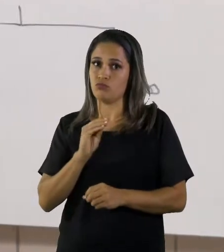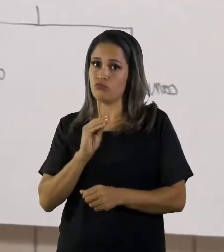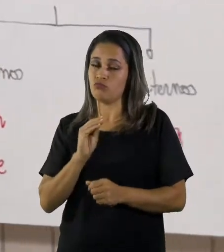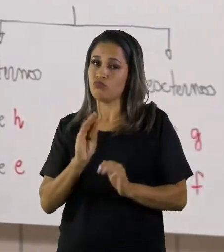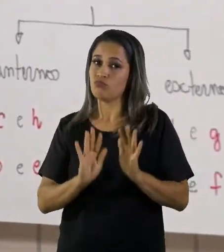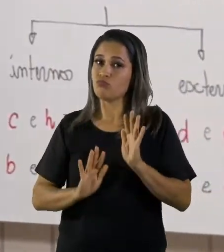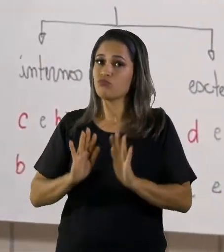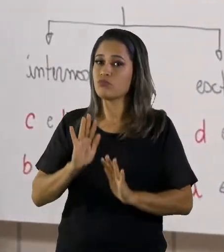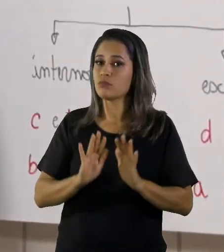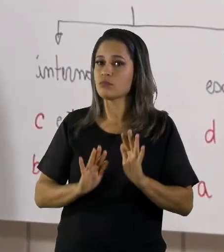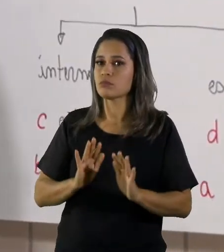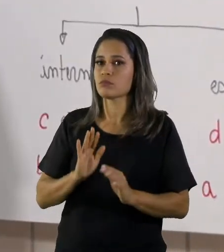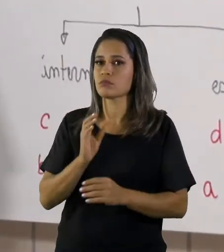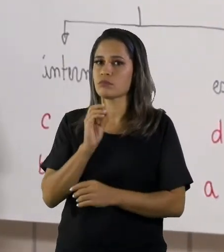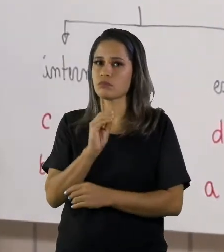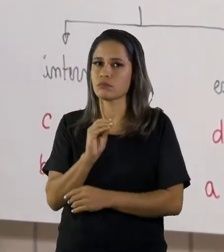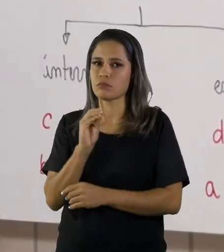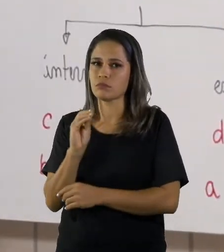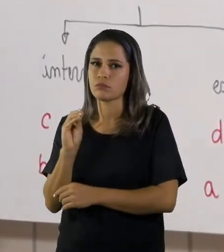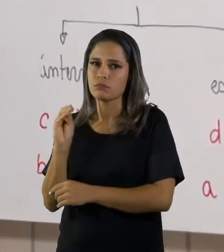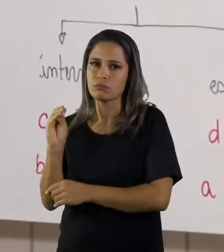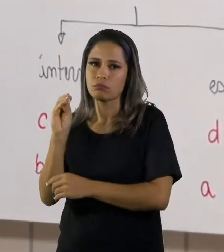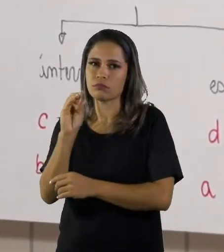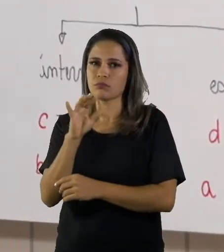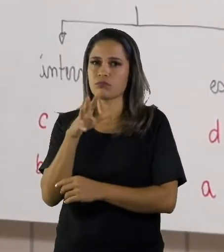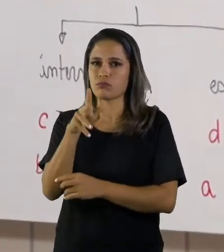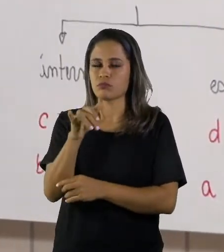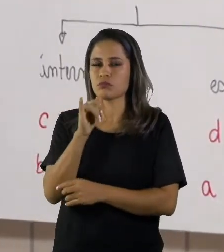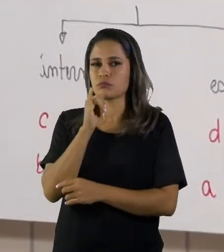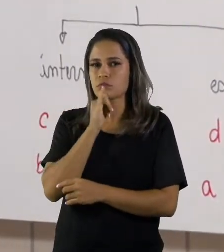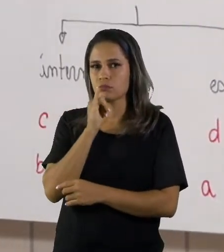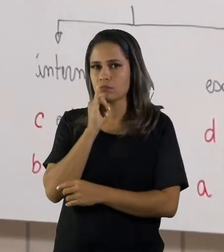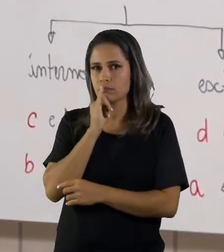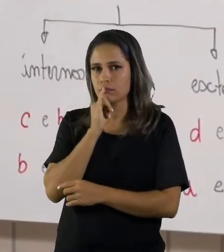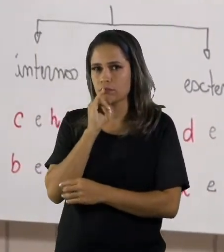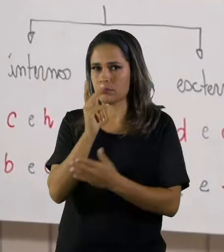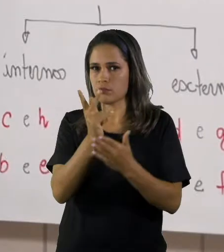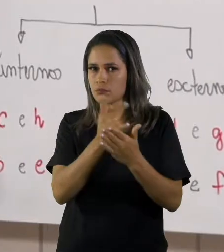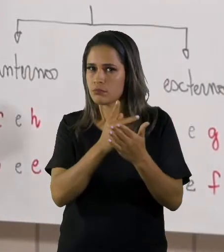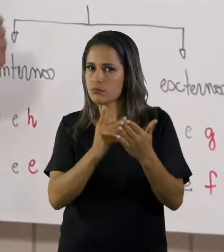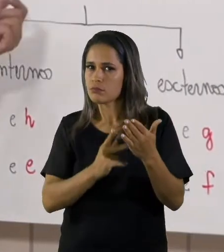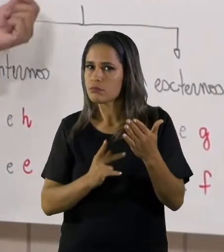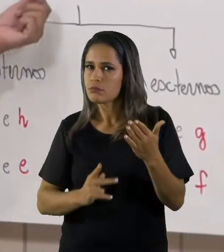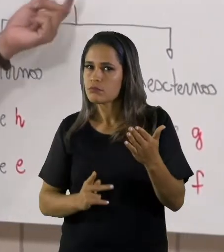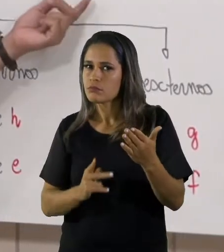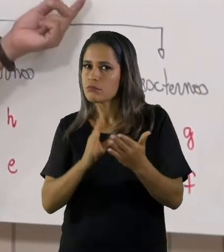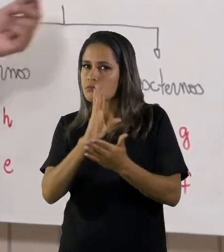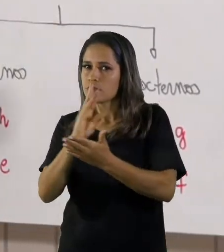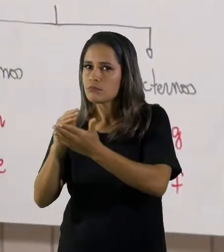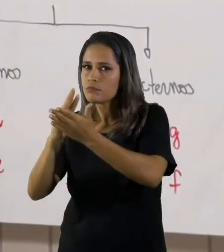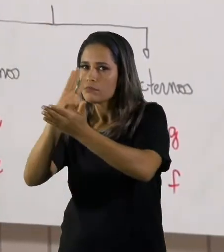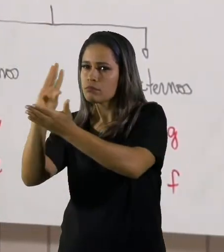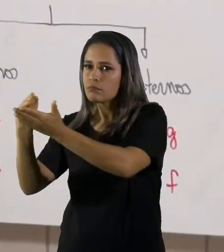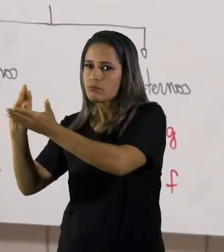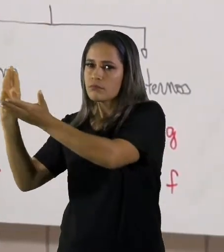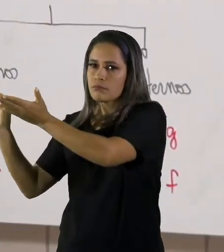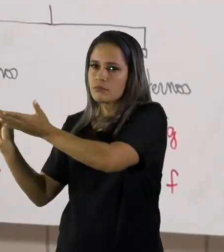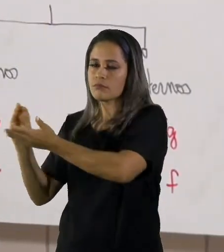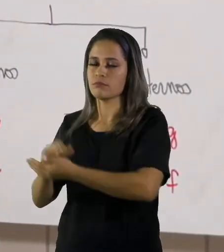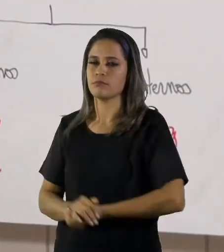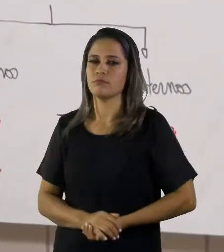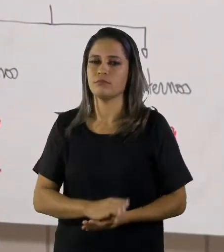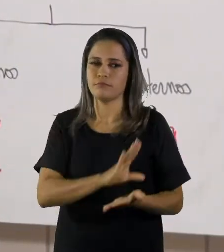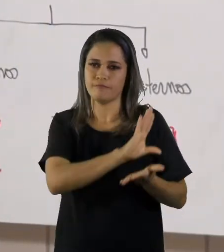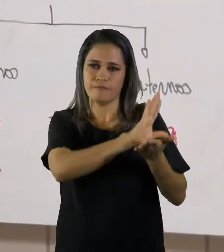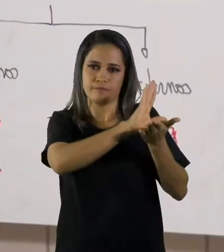de colocar todos os exemplos com o mesmo desenho. Tranquilo? Vamos aqui explorar uma nova classificação, uma